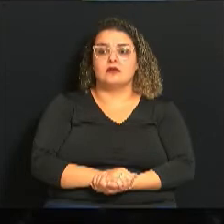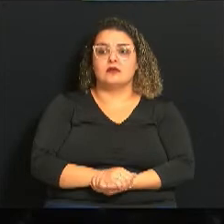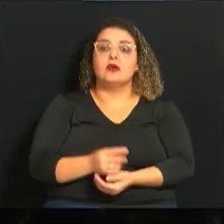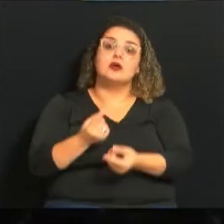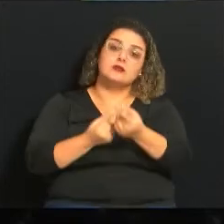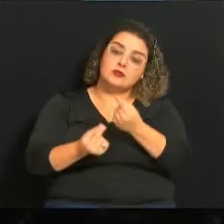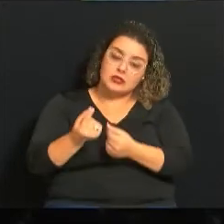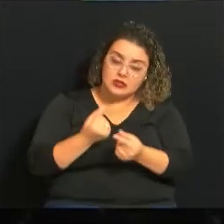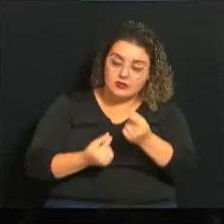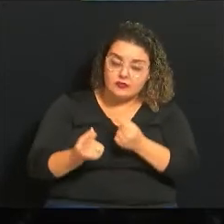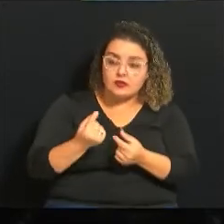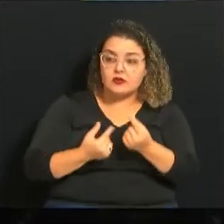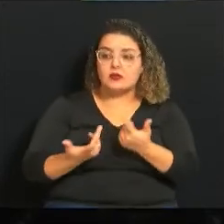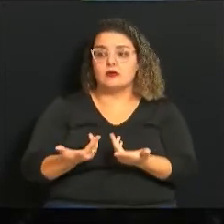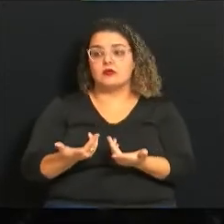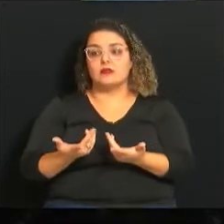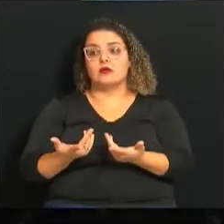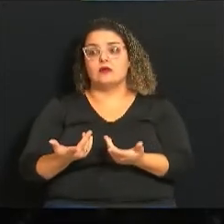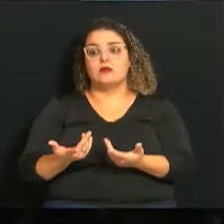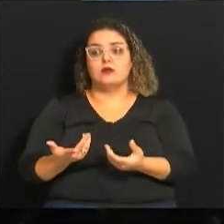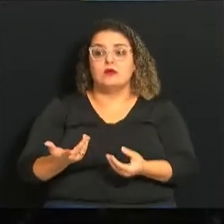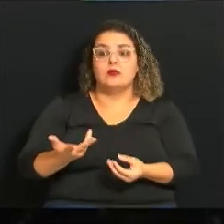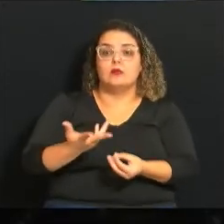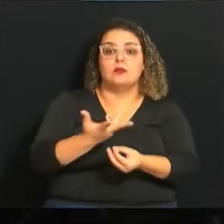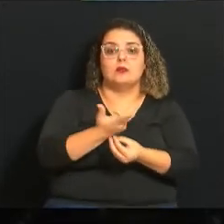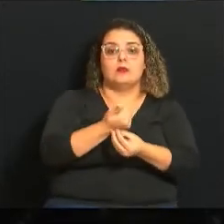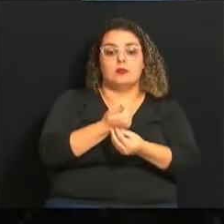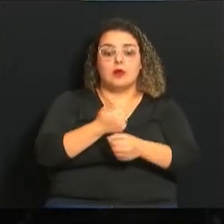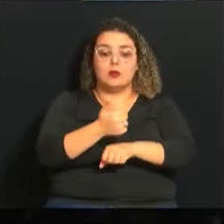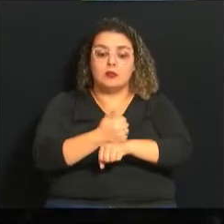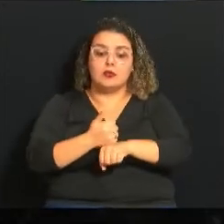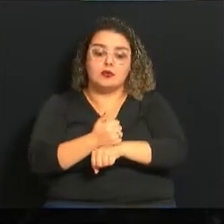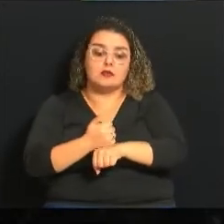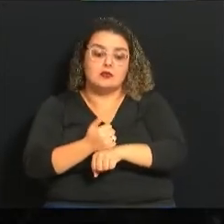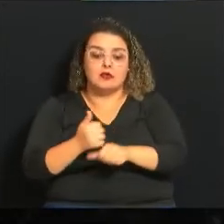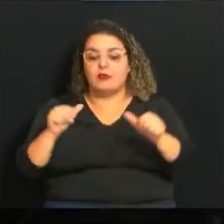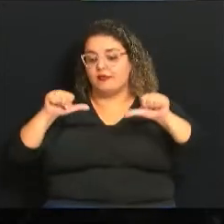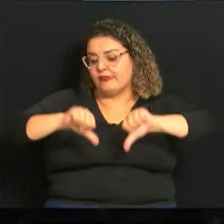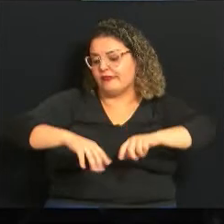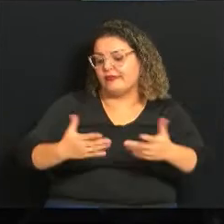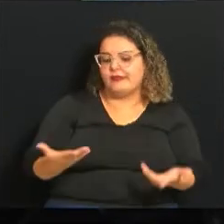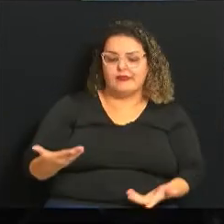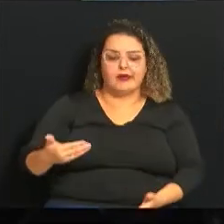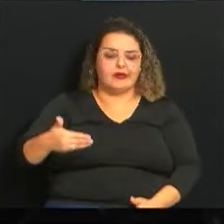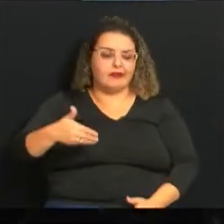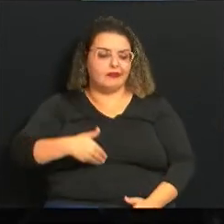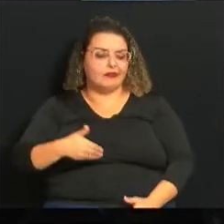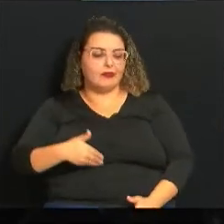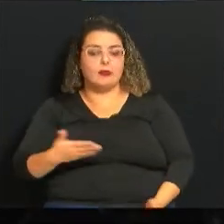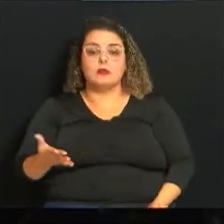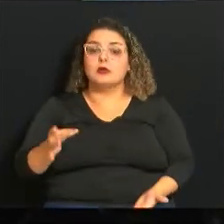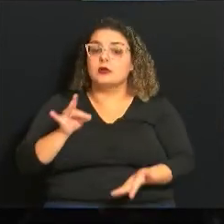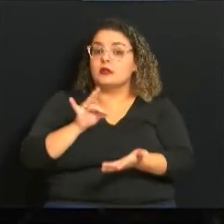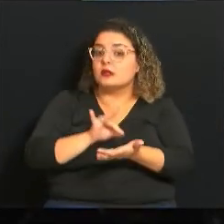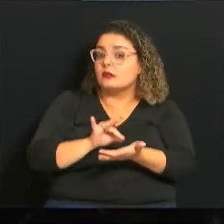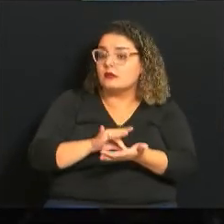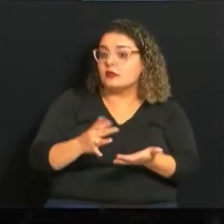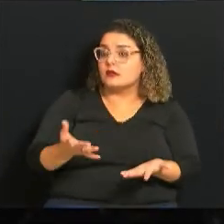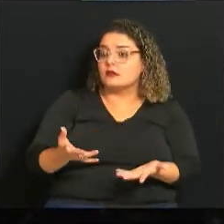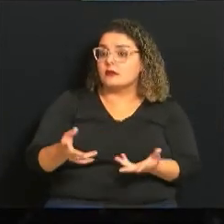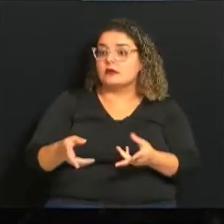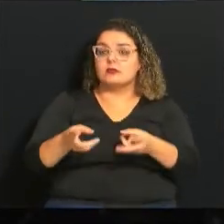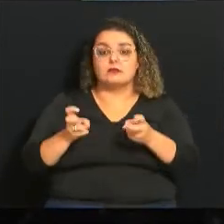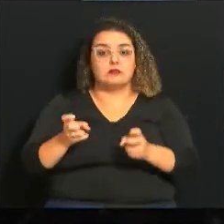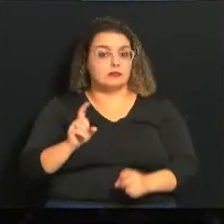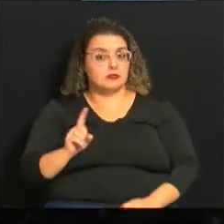que fala, o artista é uma profissão falida, né? Vai morrer de fome. Quando, na verdade, a gente percebe que não,